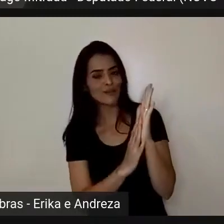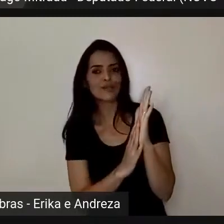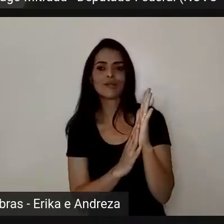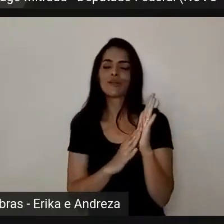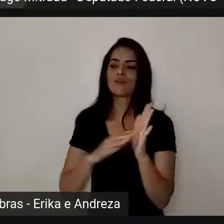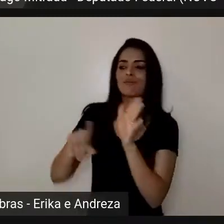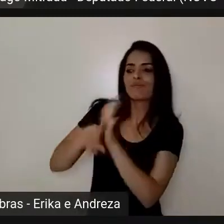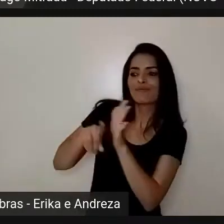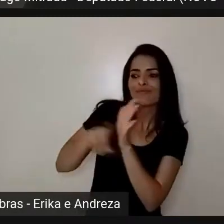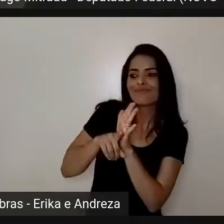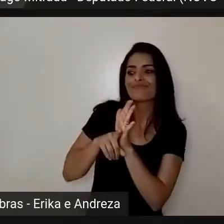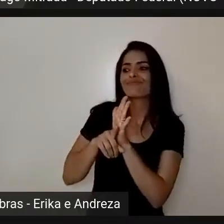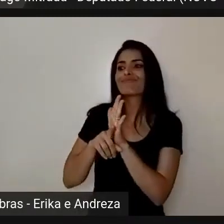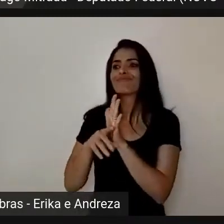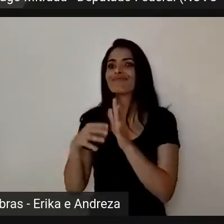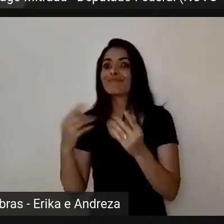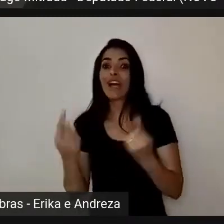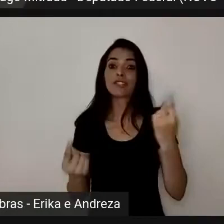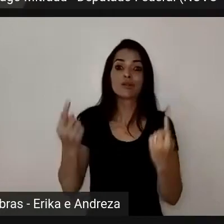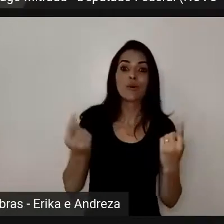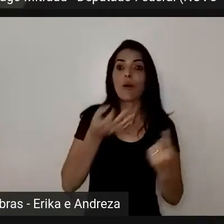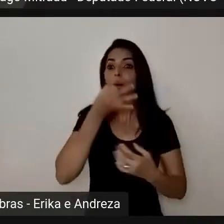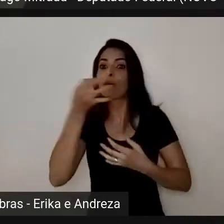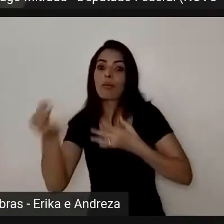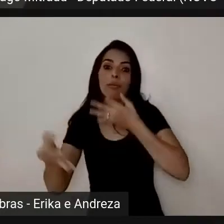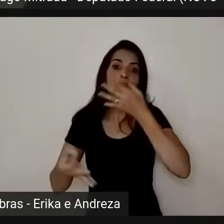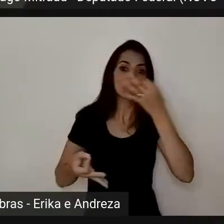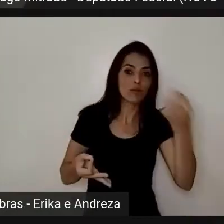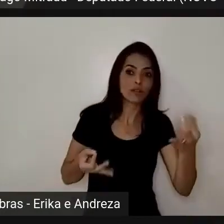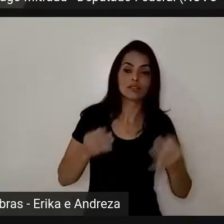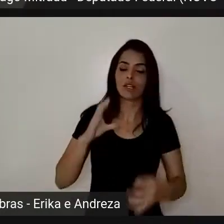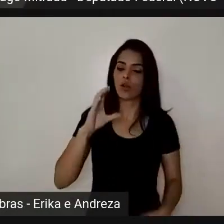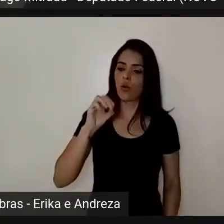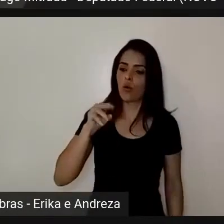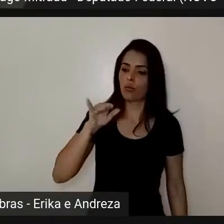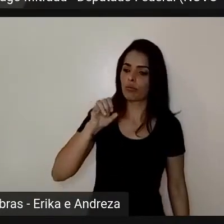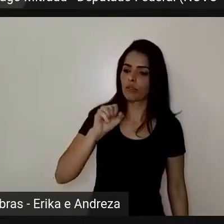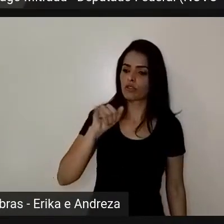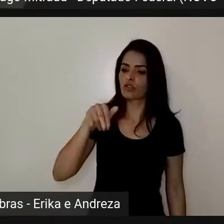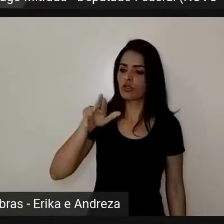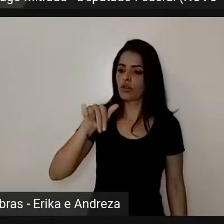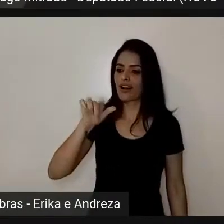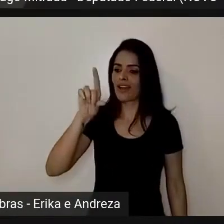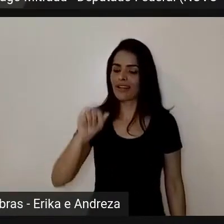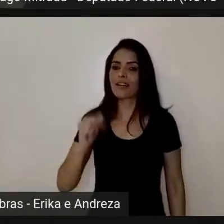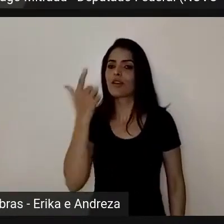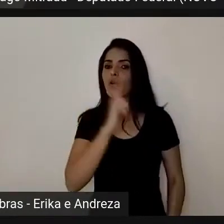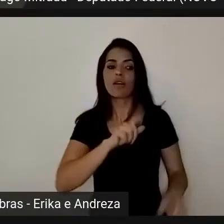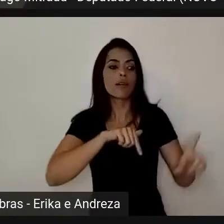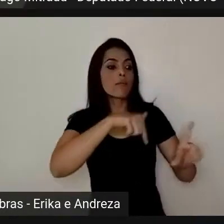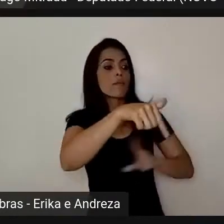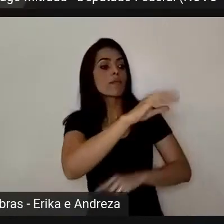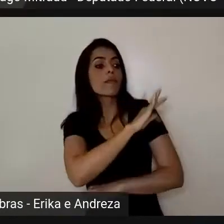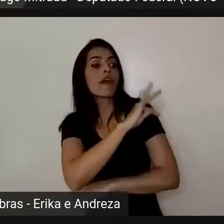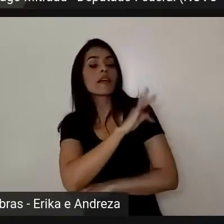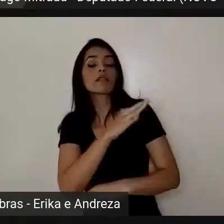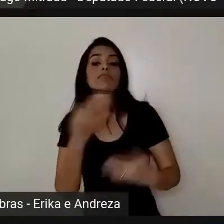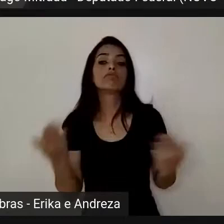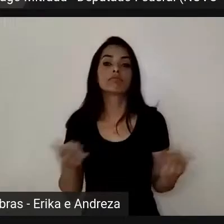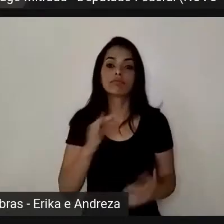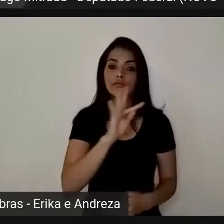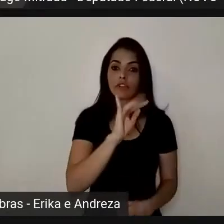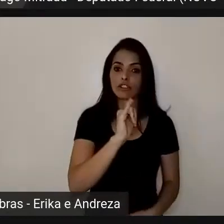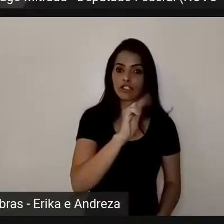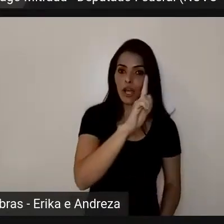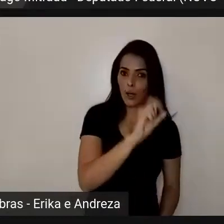críticas à possibilidade de função comissionada exercer, desempenhar atribuições técnicas. Aí eu queria ouvir, então, o Tiago Mitrô